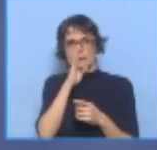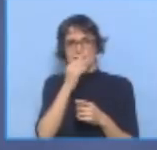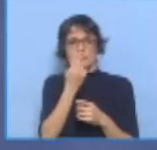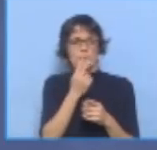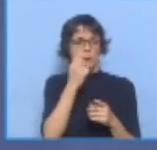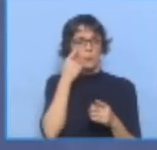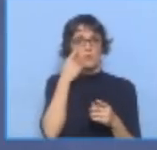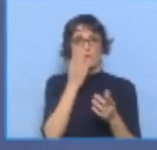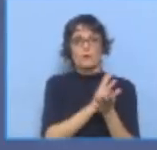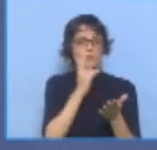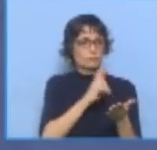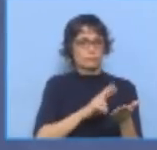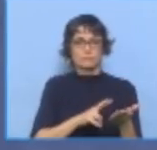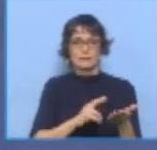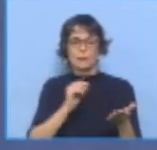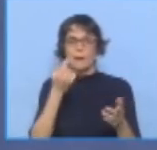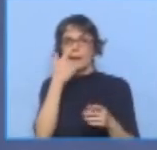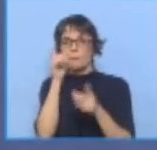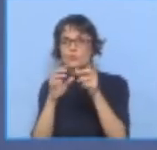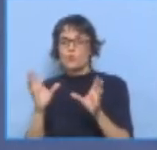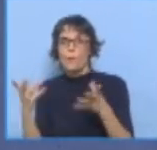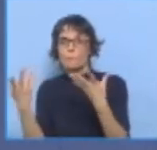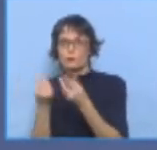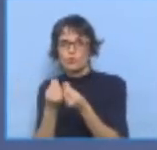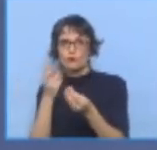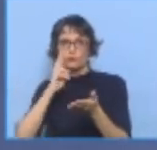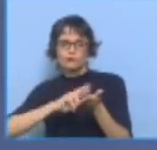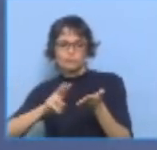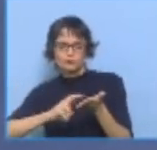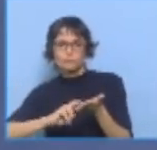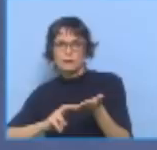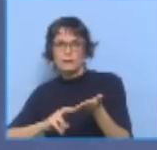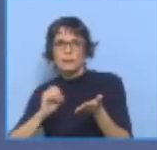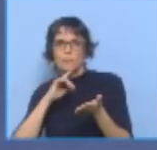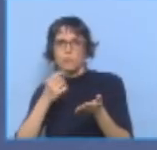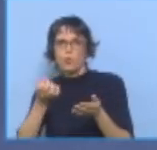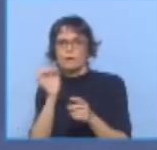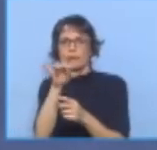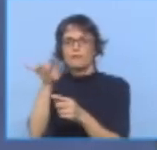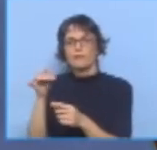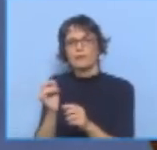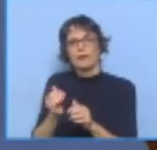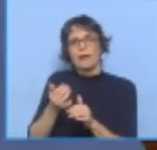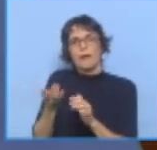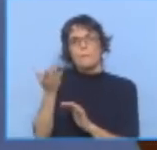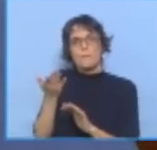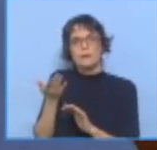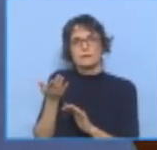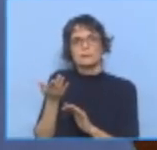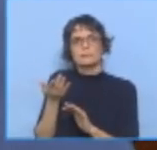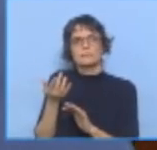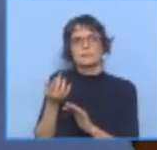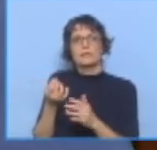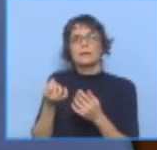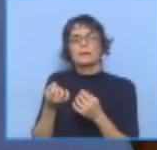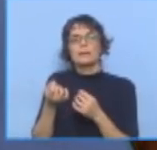sei lá, que uma palavra ficava melhor noutra parte da frase, dava mais ritmo, tornava a frase mais compreensível, embora se calhar não